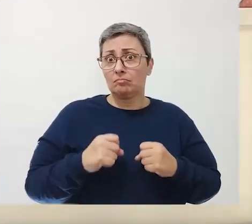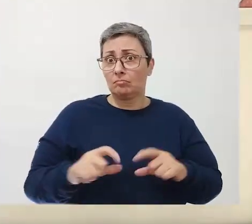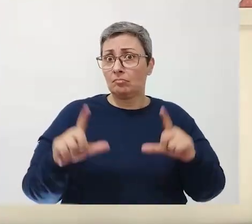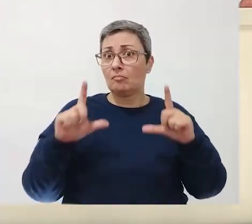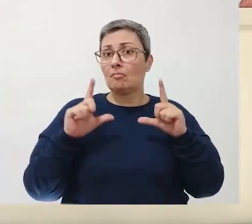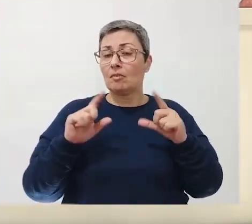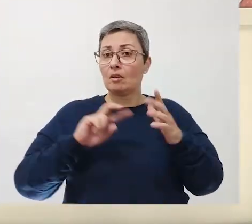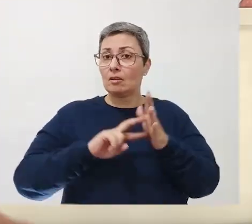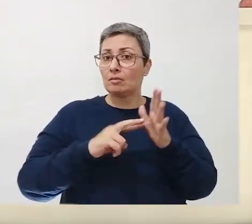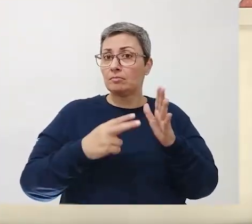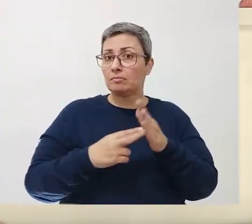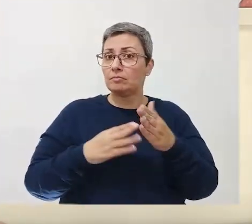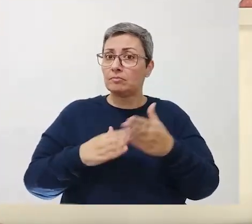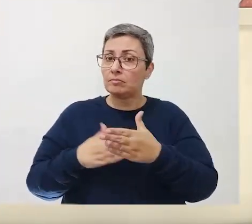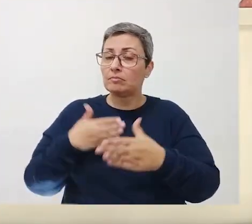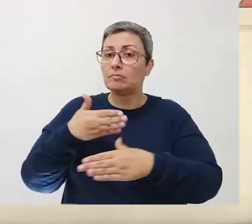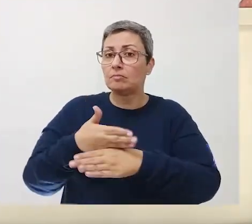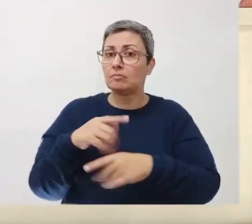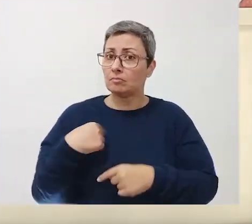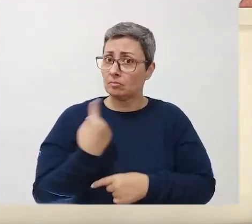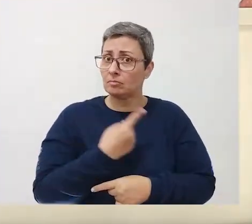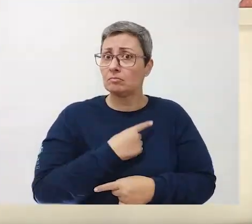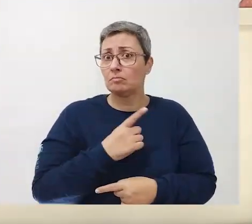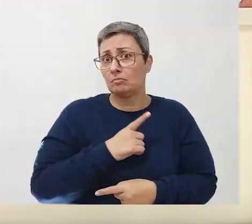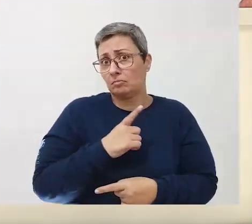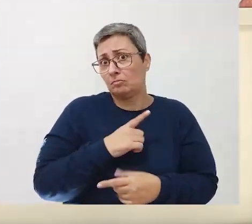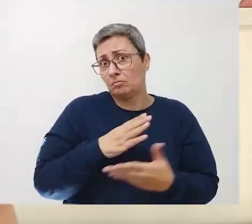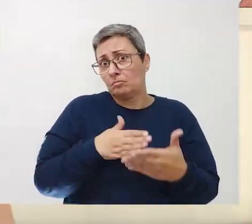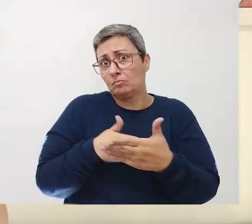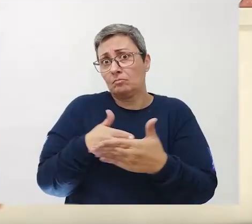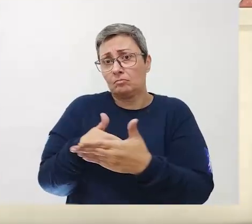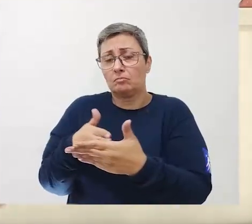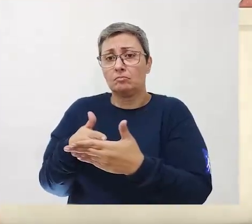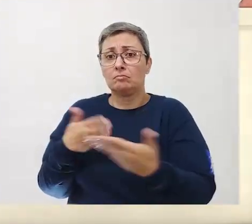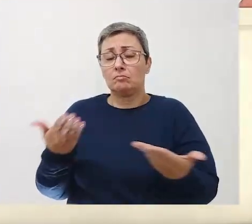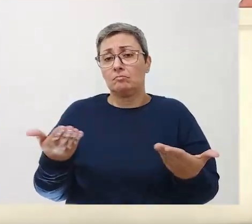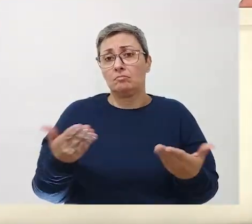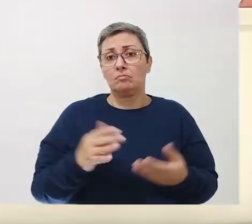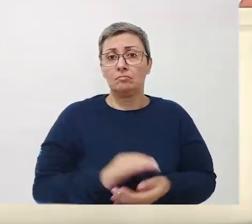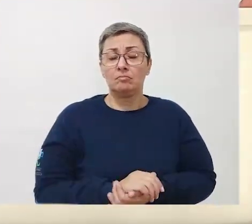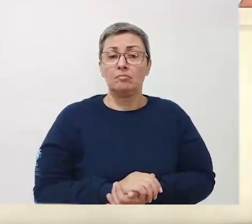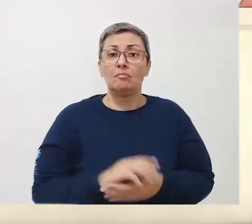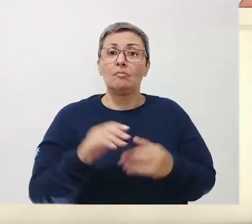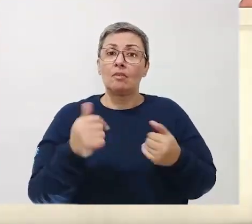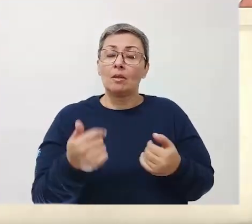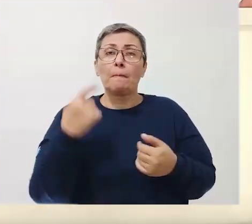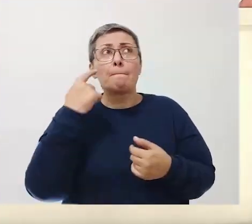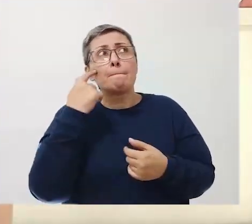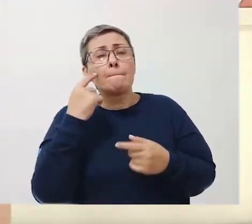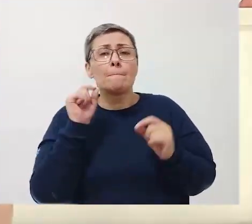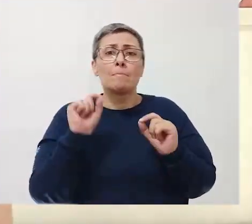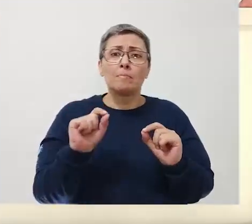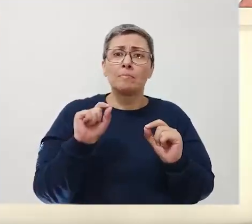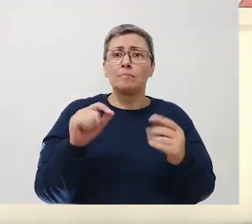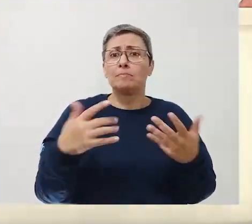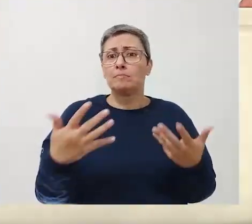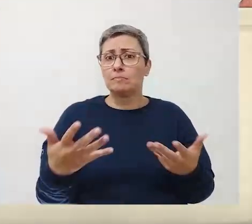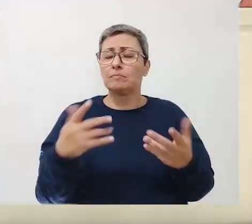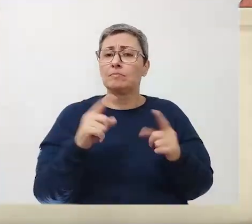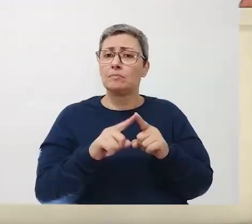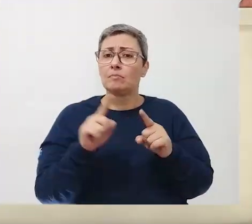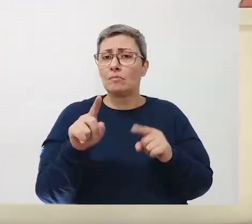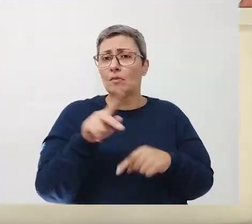que nós mesmos colocamos nos nossos caminhos. Pensando nisso aí, um dos professores que participa aqui